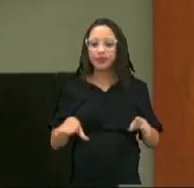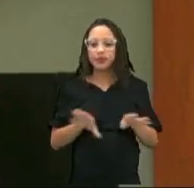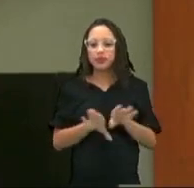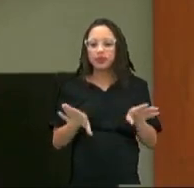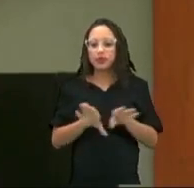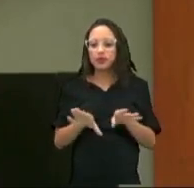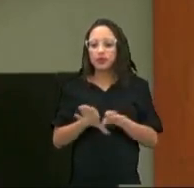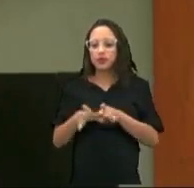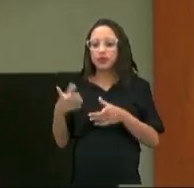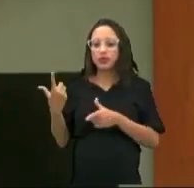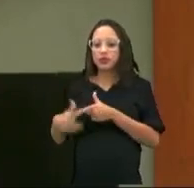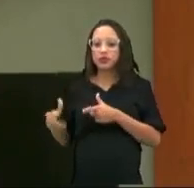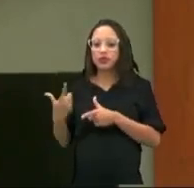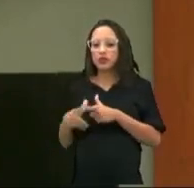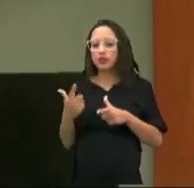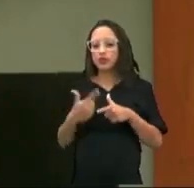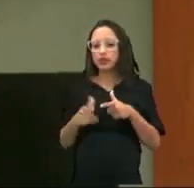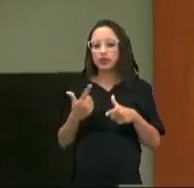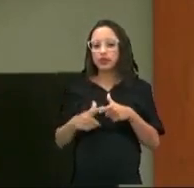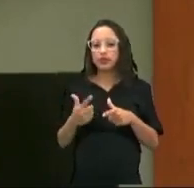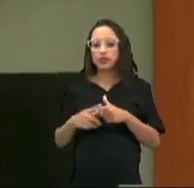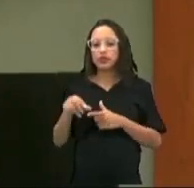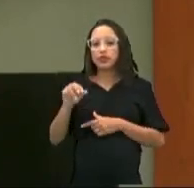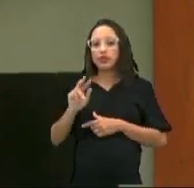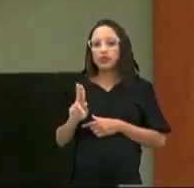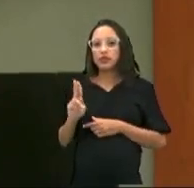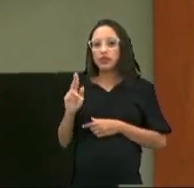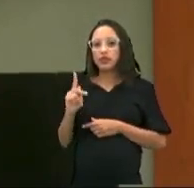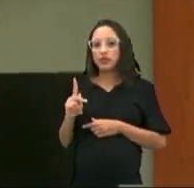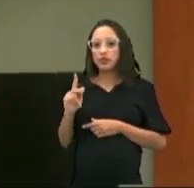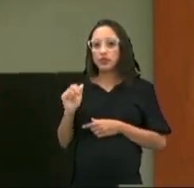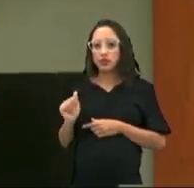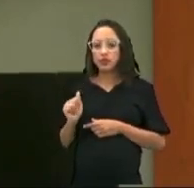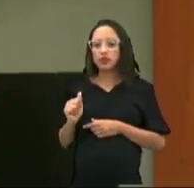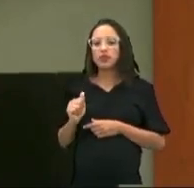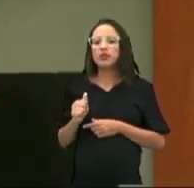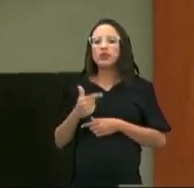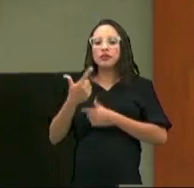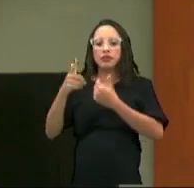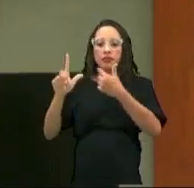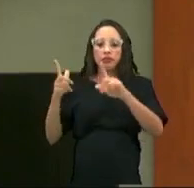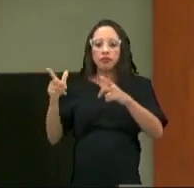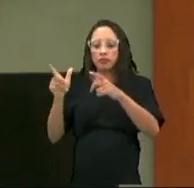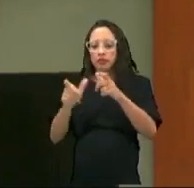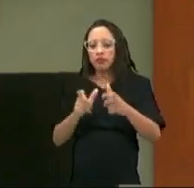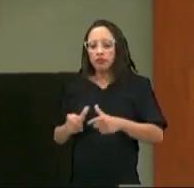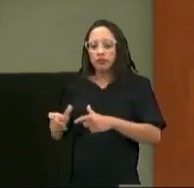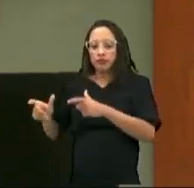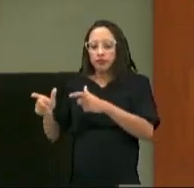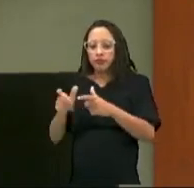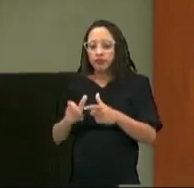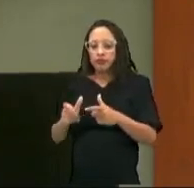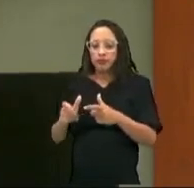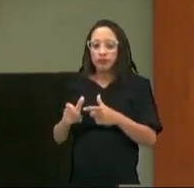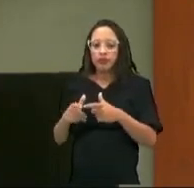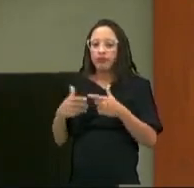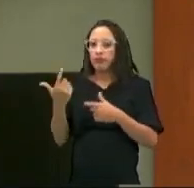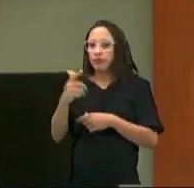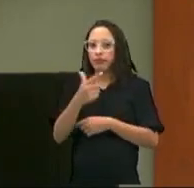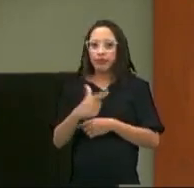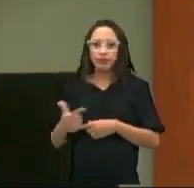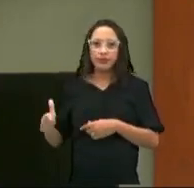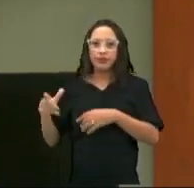dizer que as UPAs e as policlínicas não têm estrutura para a realização de